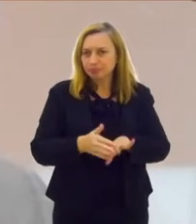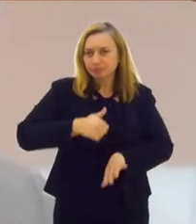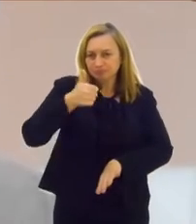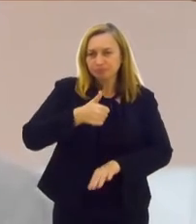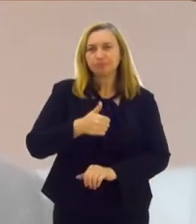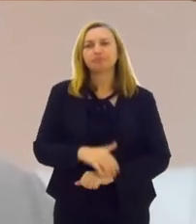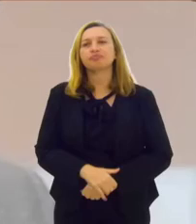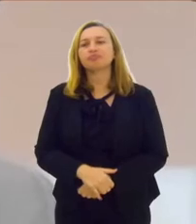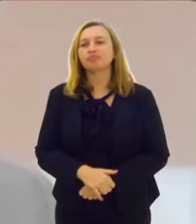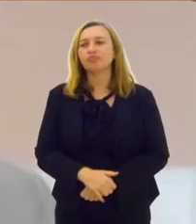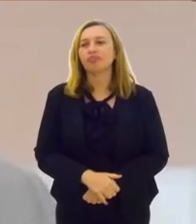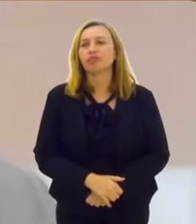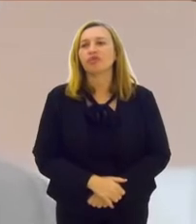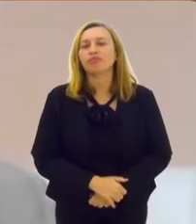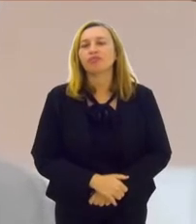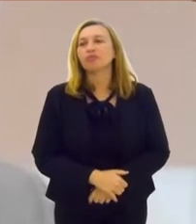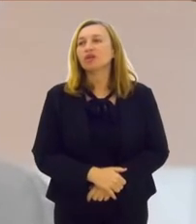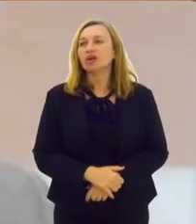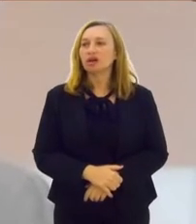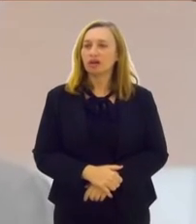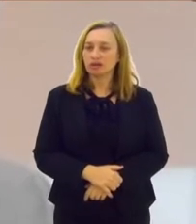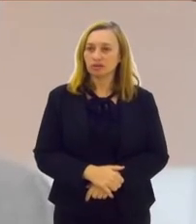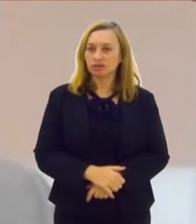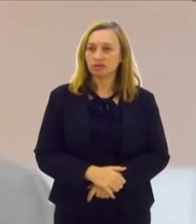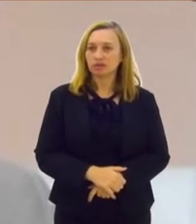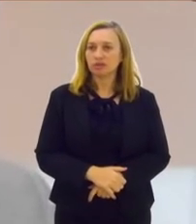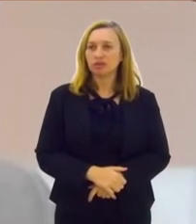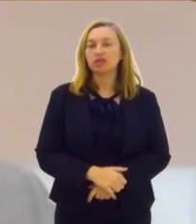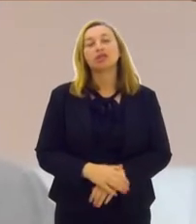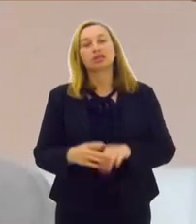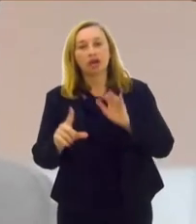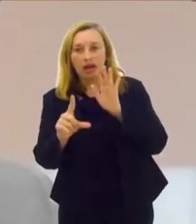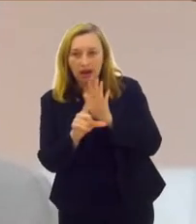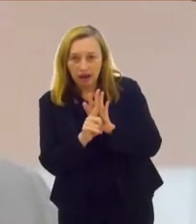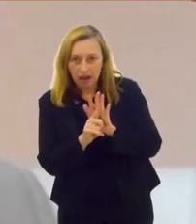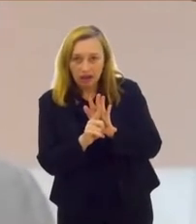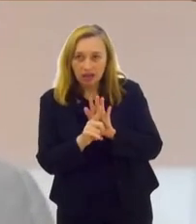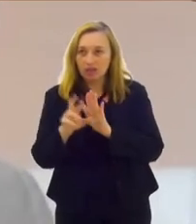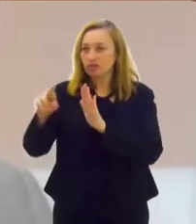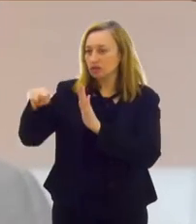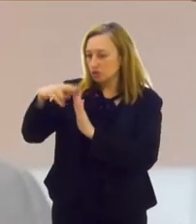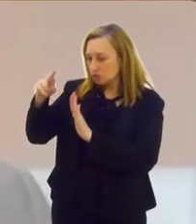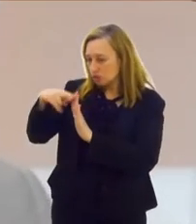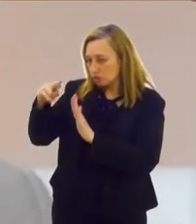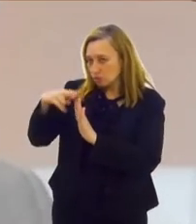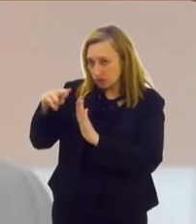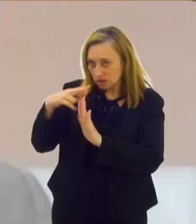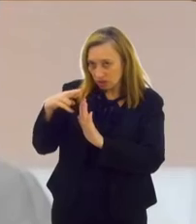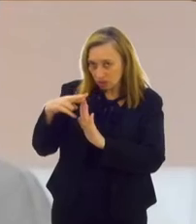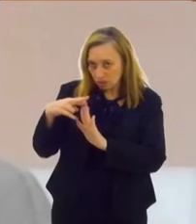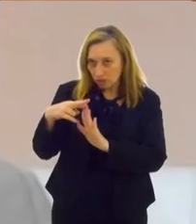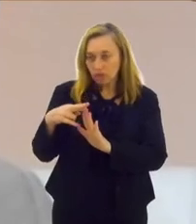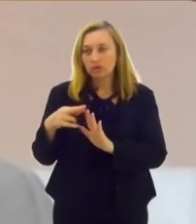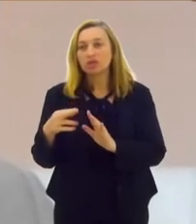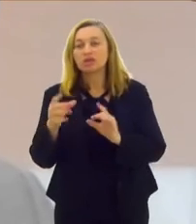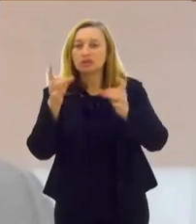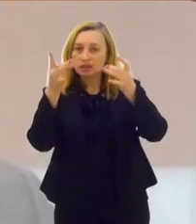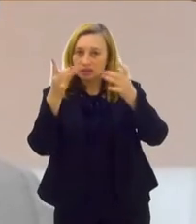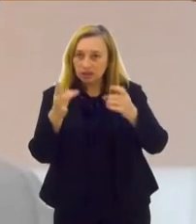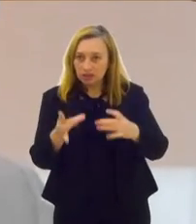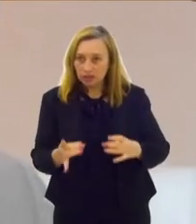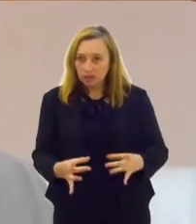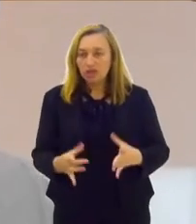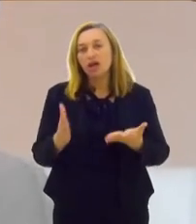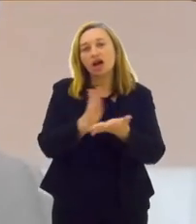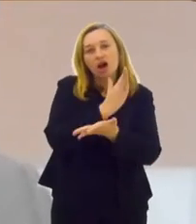ponto a ressaltar. Muito embora a gente tenha tanto a lei quanto uma resolução tratando desse tema que são